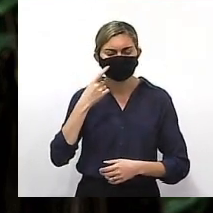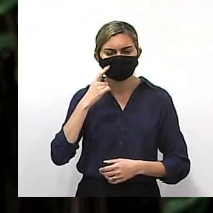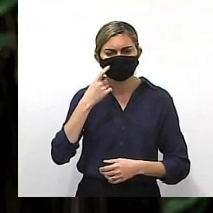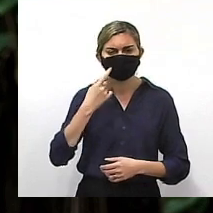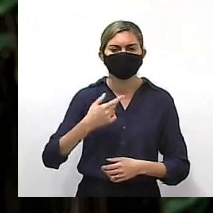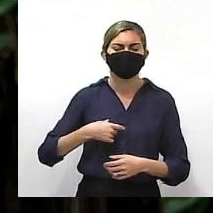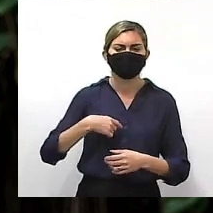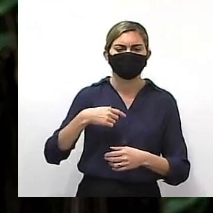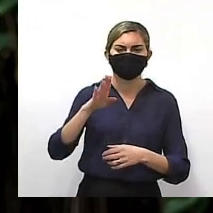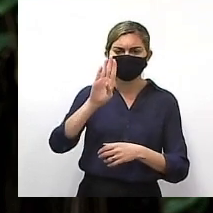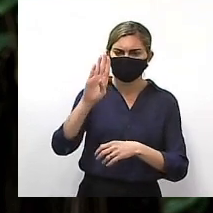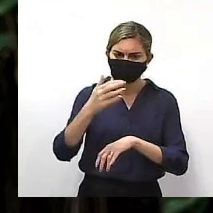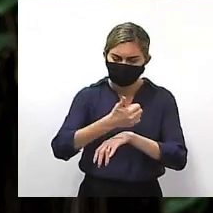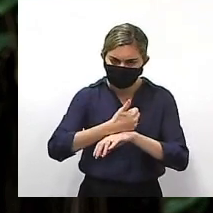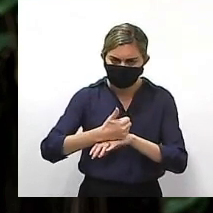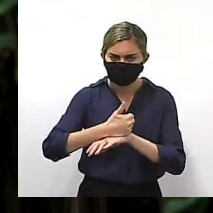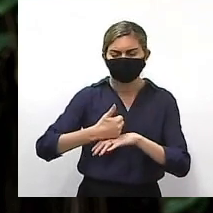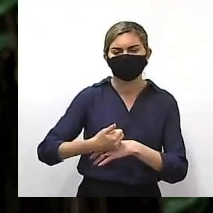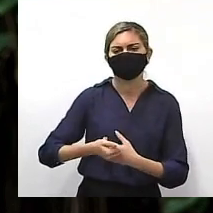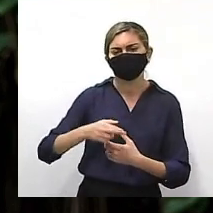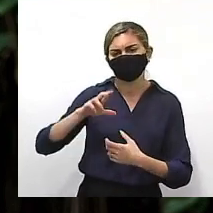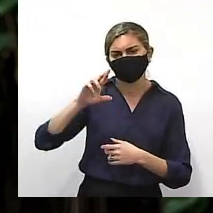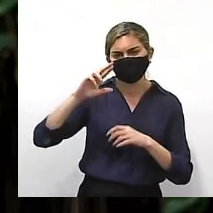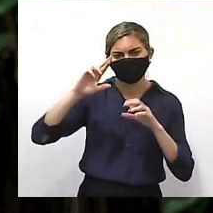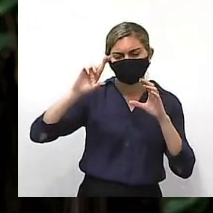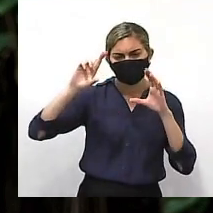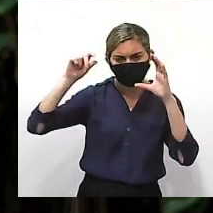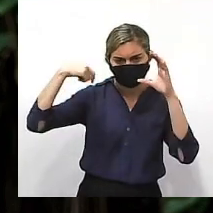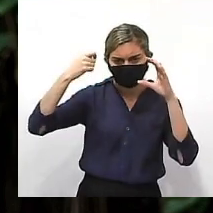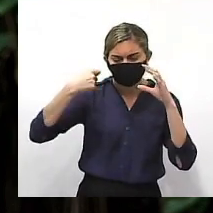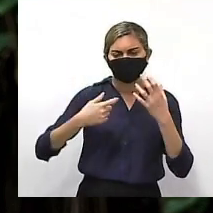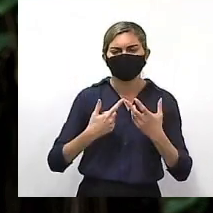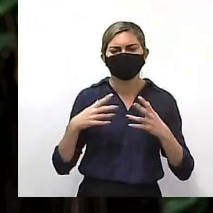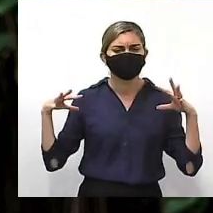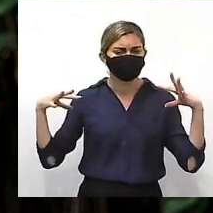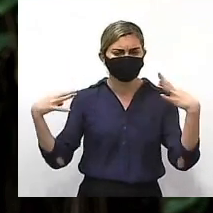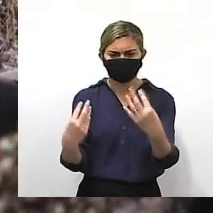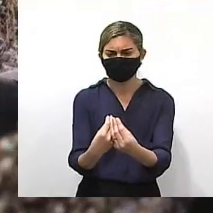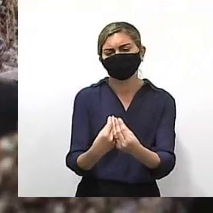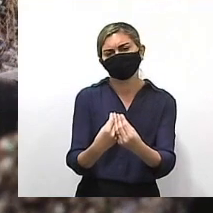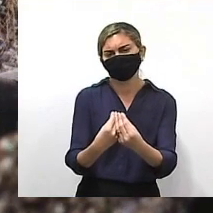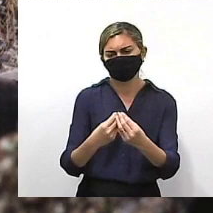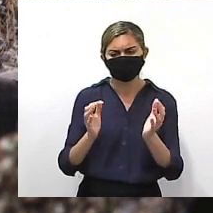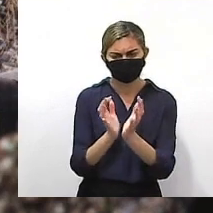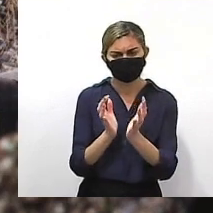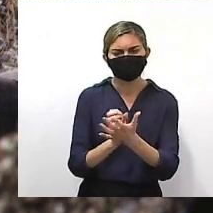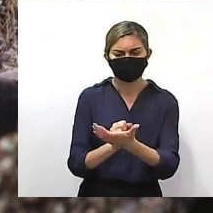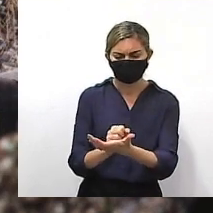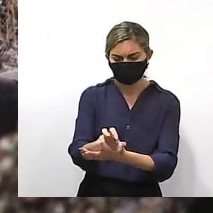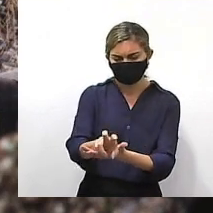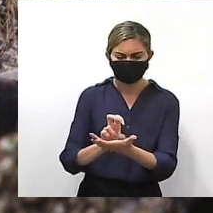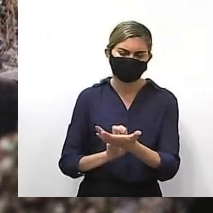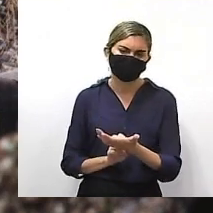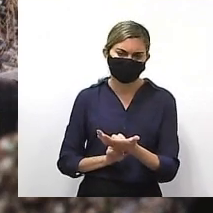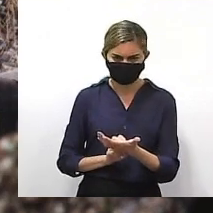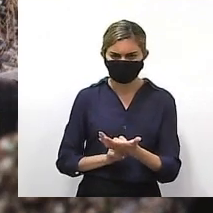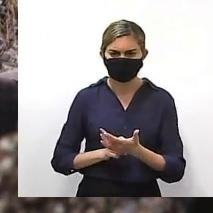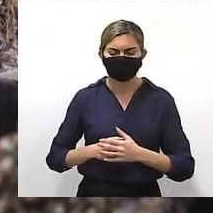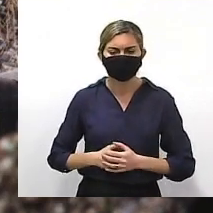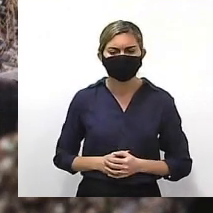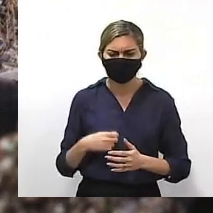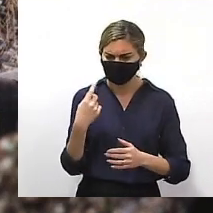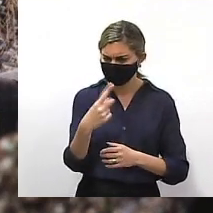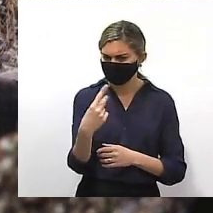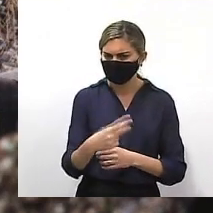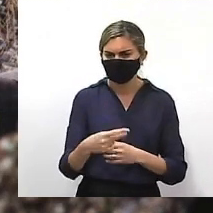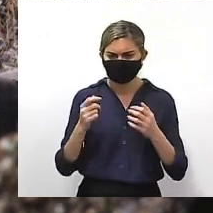Jorge Bento, Roberto Otero, a toda a equipe do EducaPE. E essas